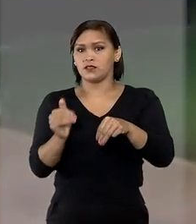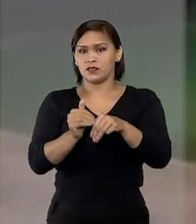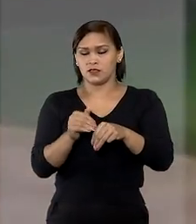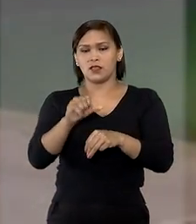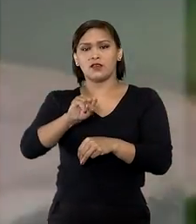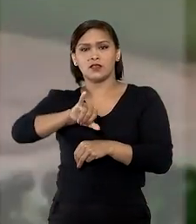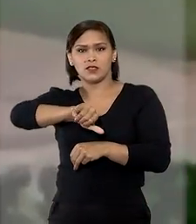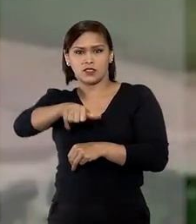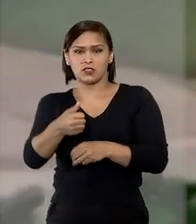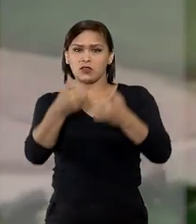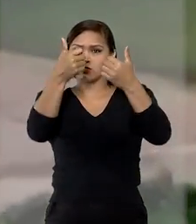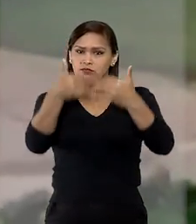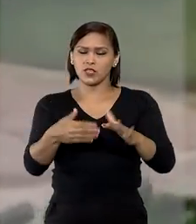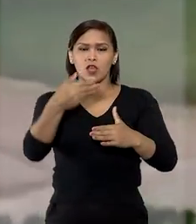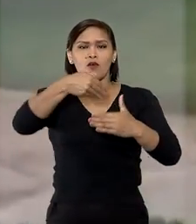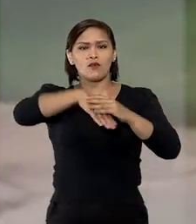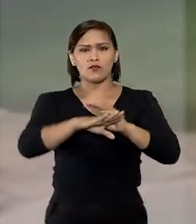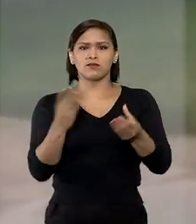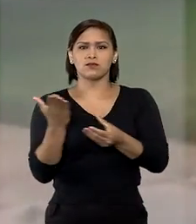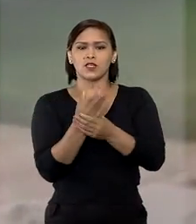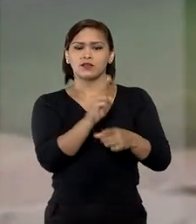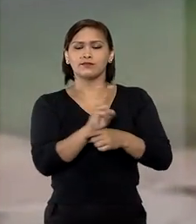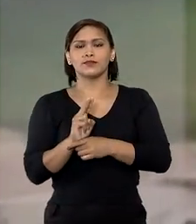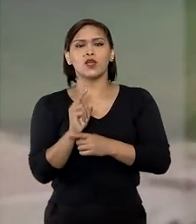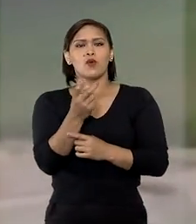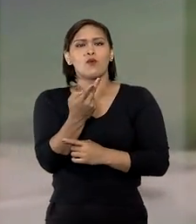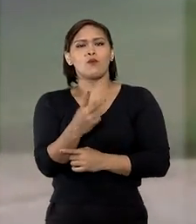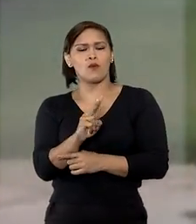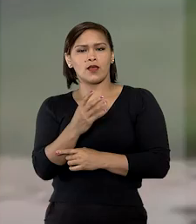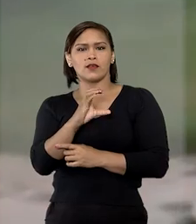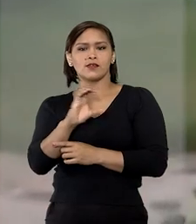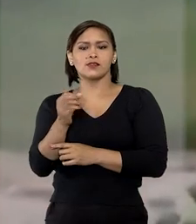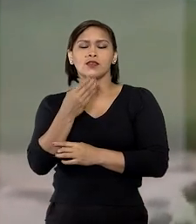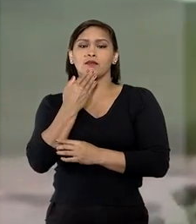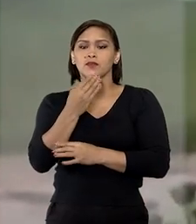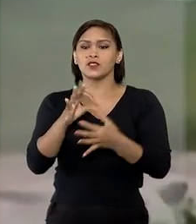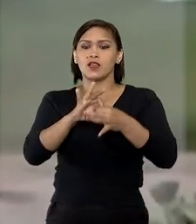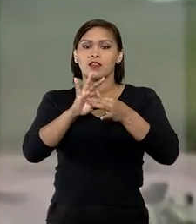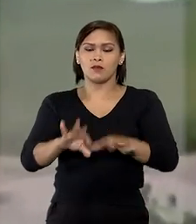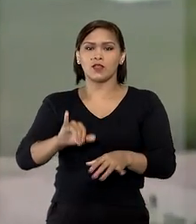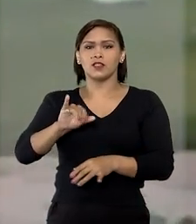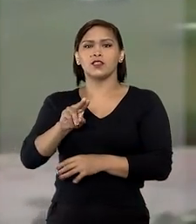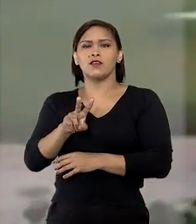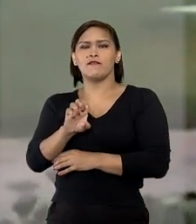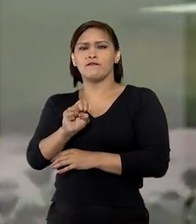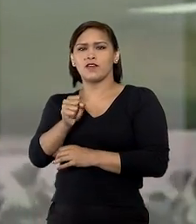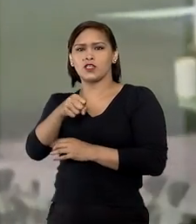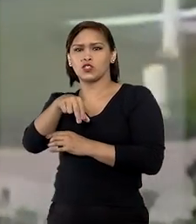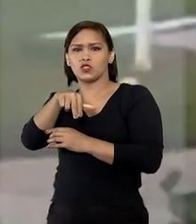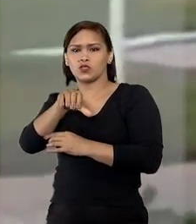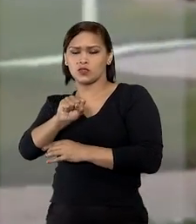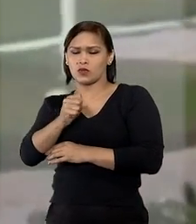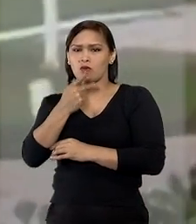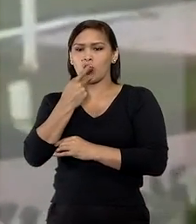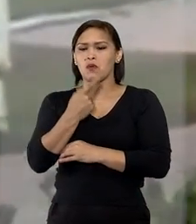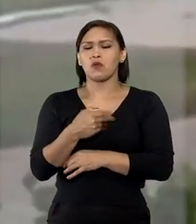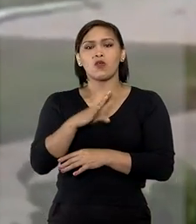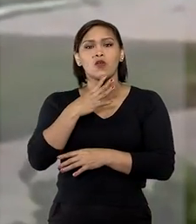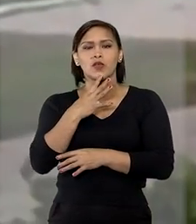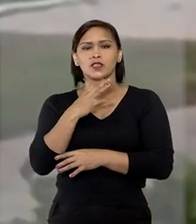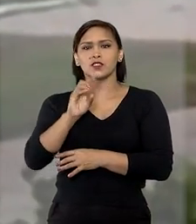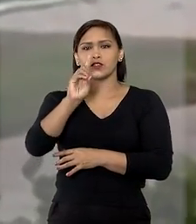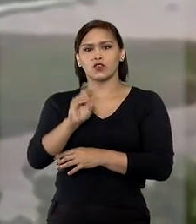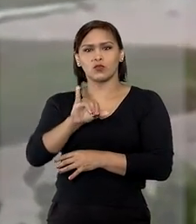STJ Ministro Humberto Martins e indeferiu liminarmente o habeas corpus que pedir a liberdade de Iverson de Souza Araújo